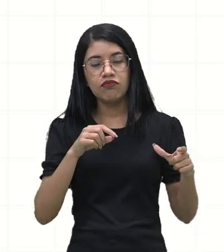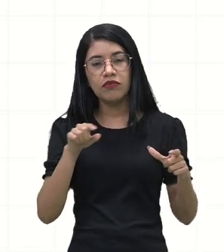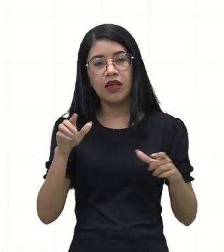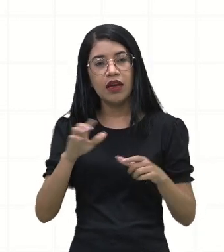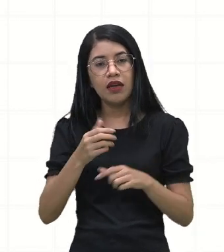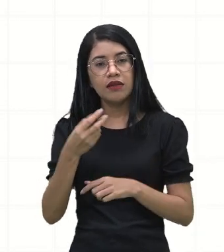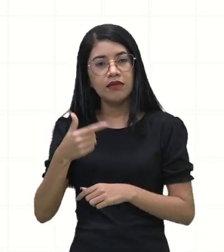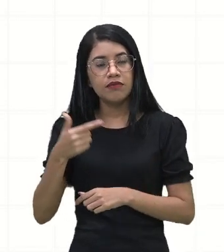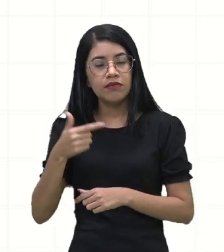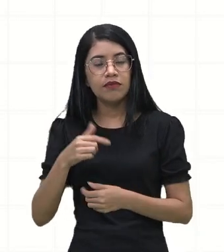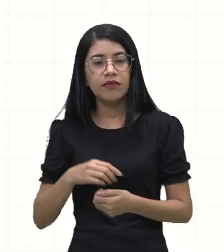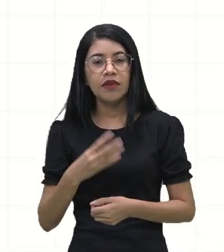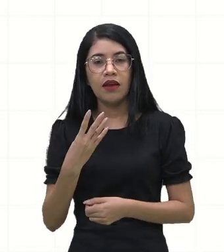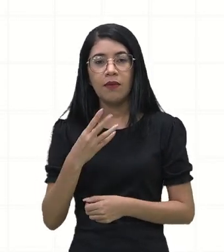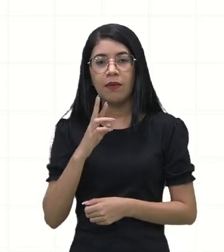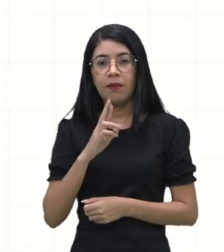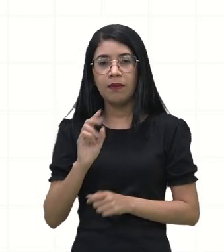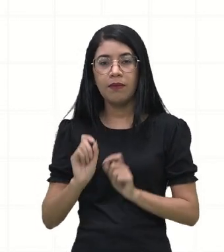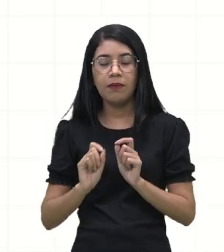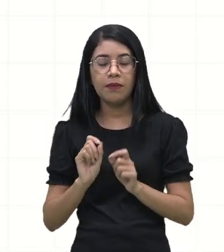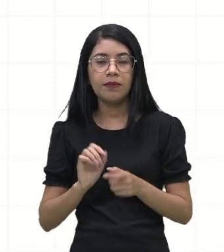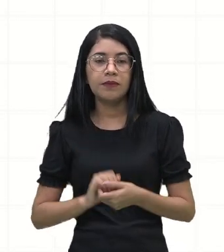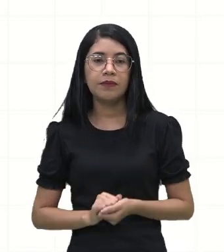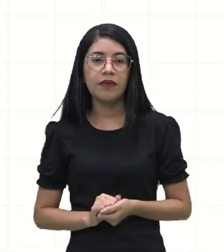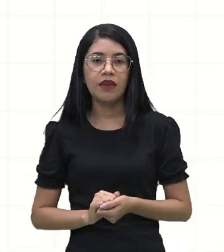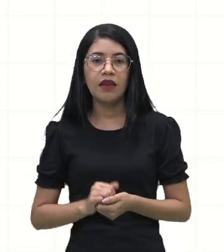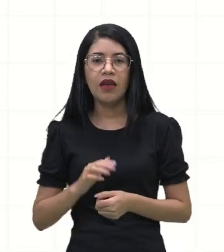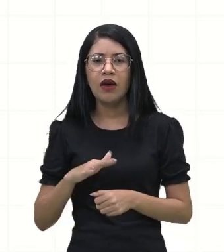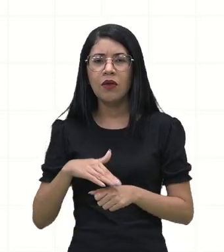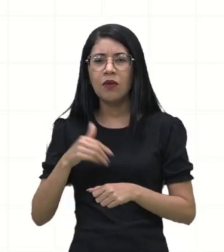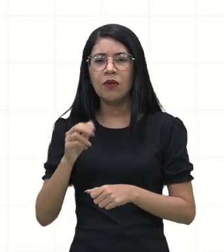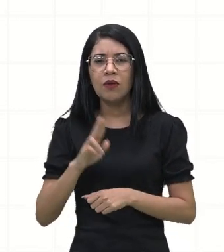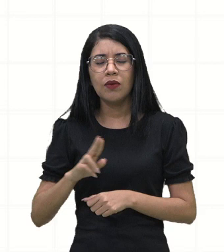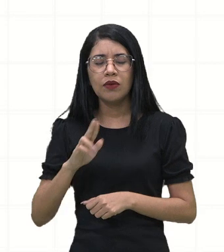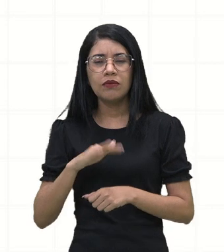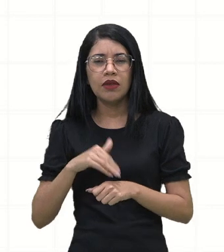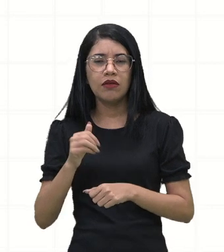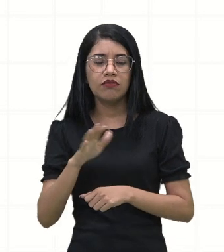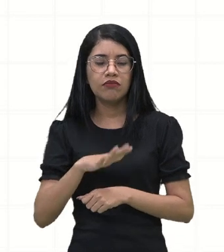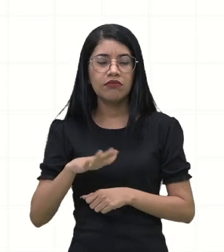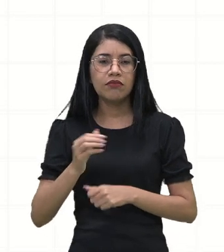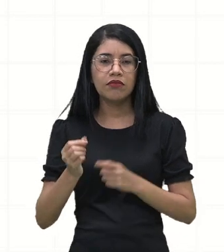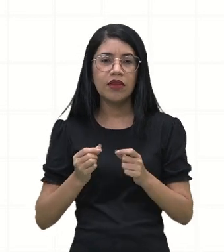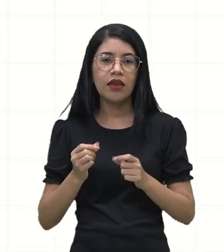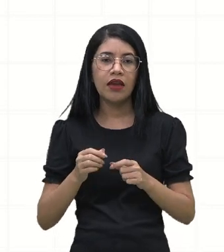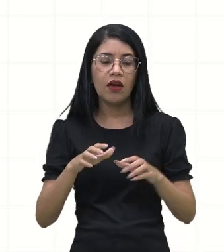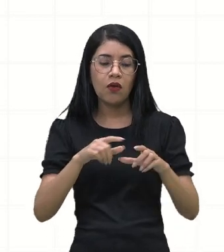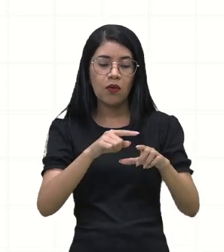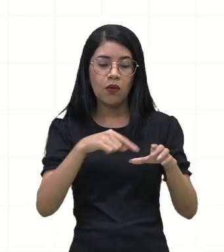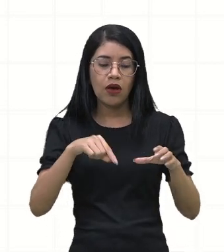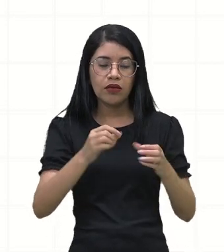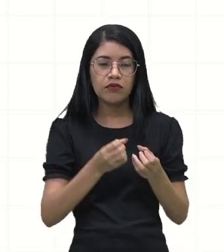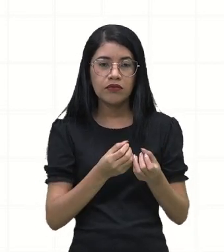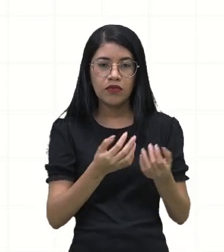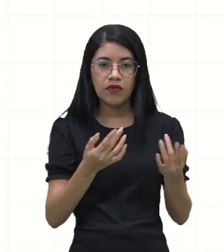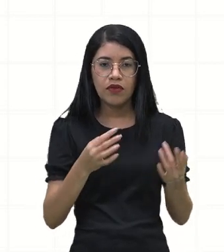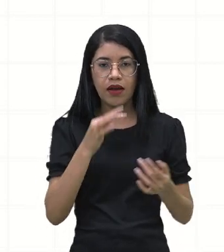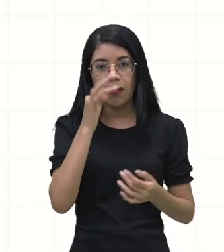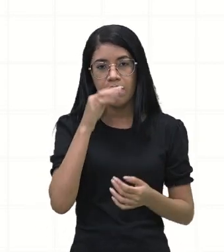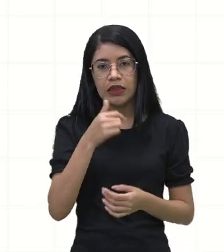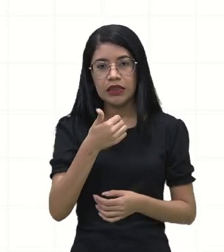Na 4, otimização do espaço, para o canteiro com raio de 10 metros.